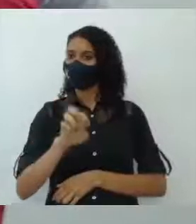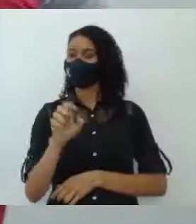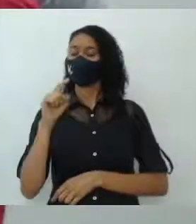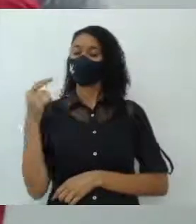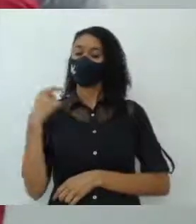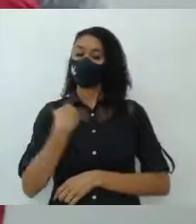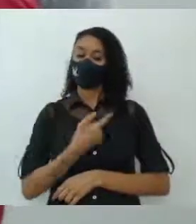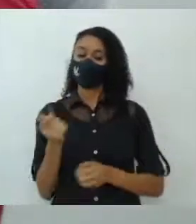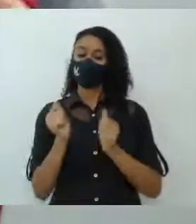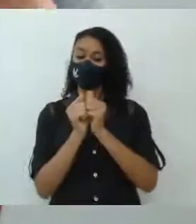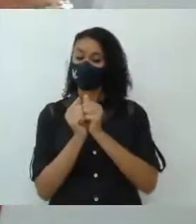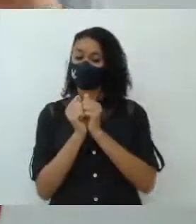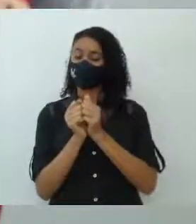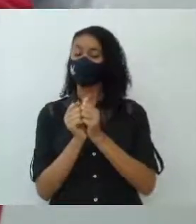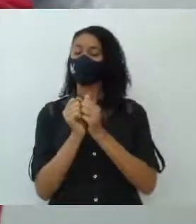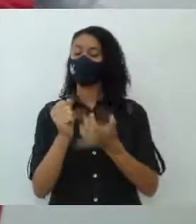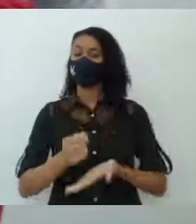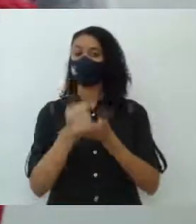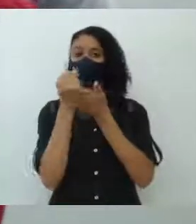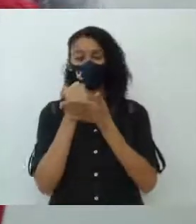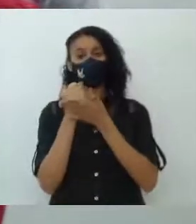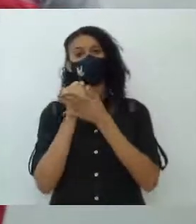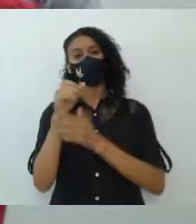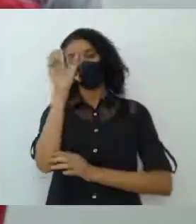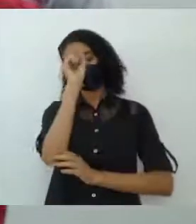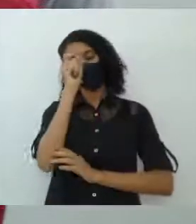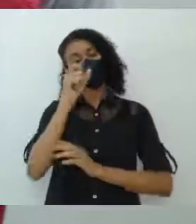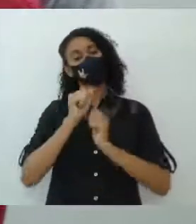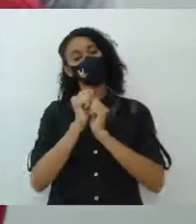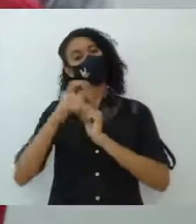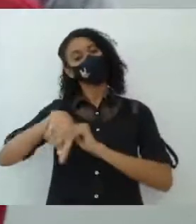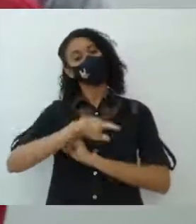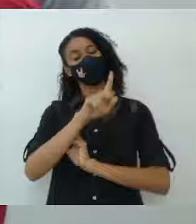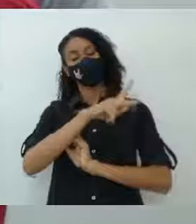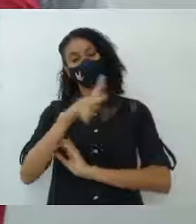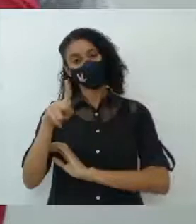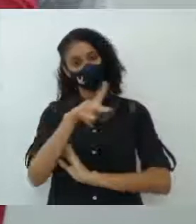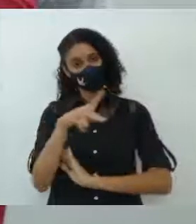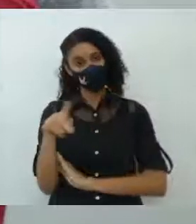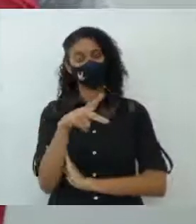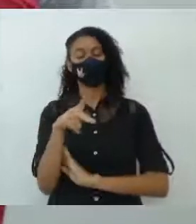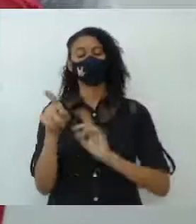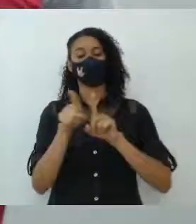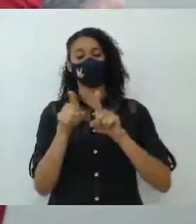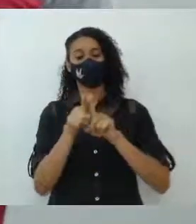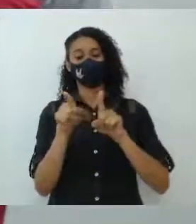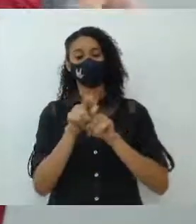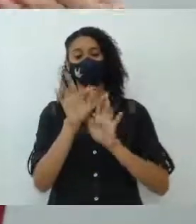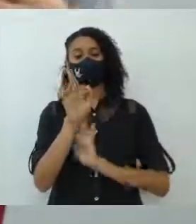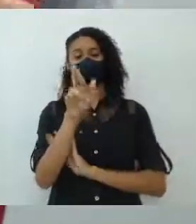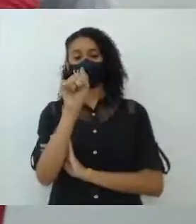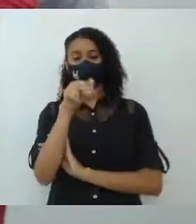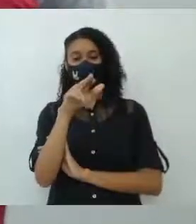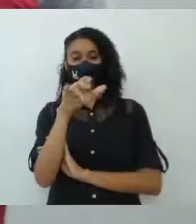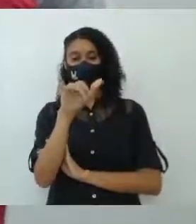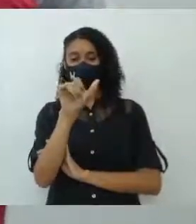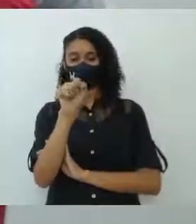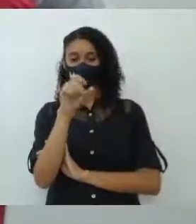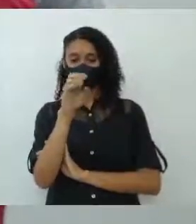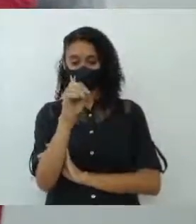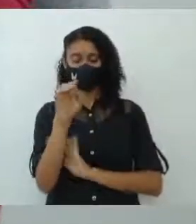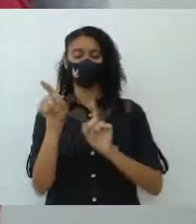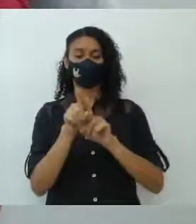teu aprendizado, junto com o teu professor na sua escola e com os professores Francisco Coutinho, Bruno Lardião, aqui no